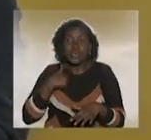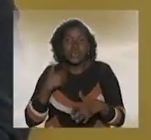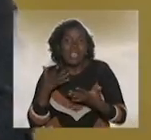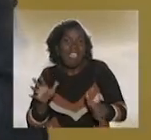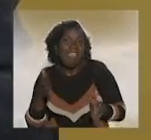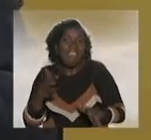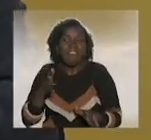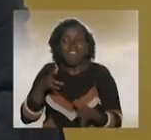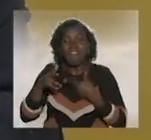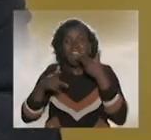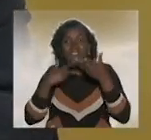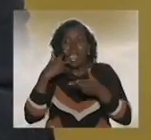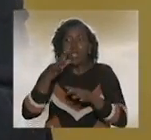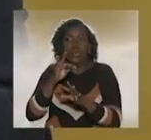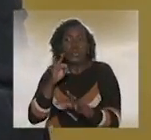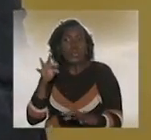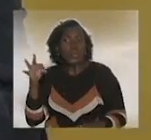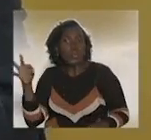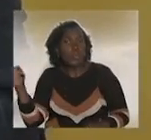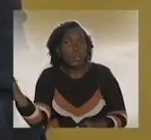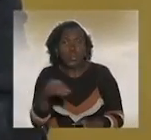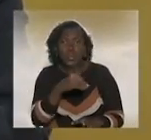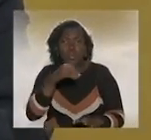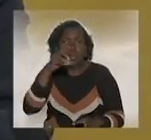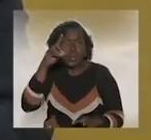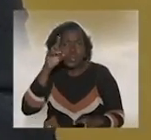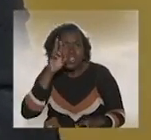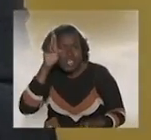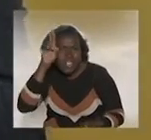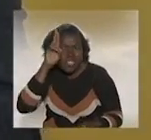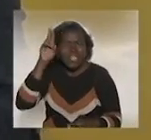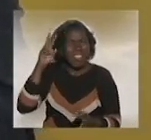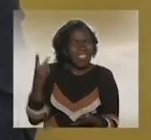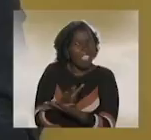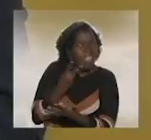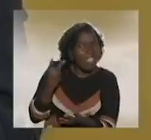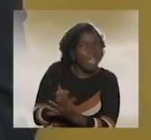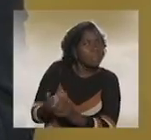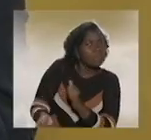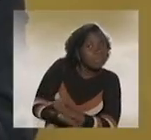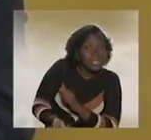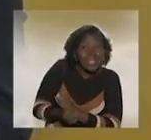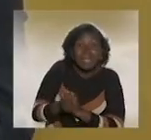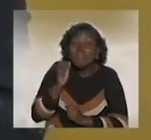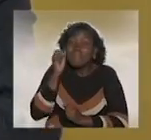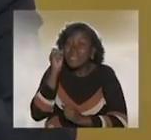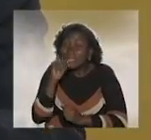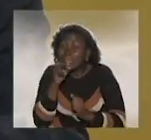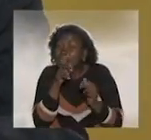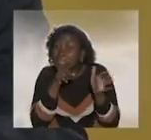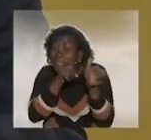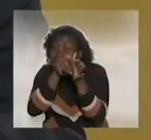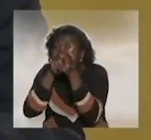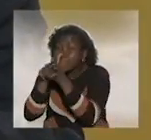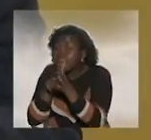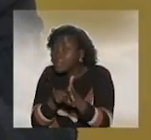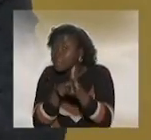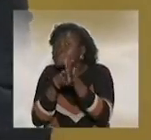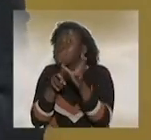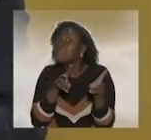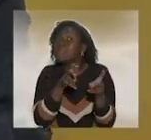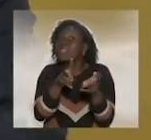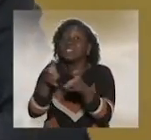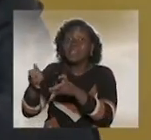ser leviano dizendo que todos os dirigentes que se perpetuam no poder são desonestos. Não é isso. Mas se a gente trabalhar com amostras, né,